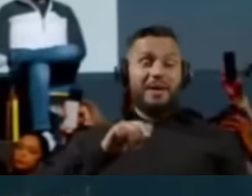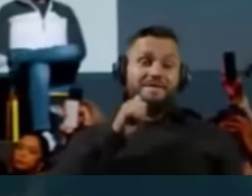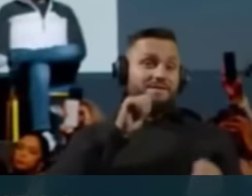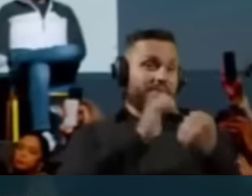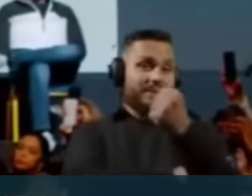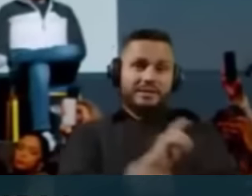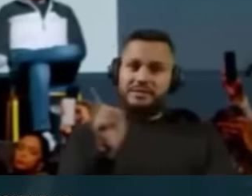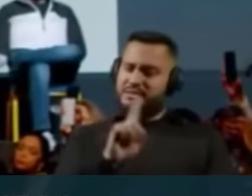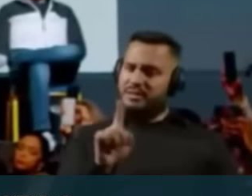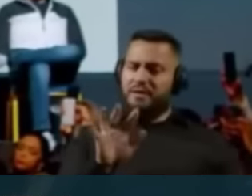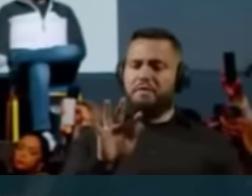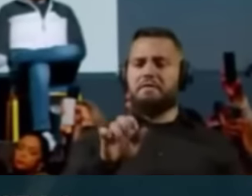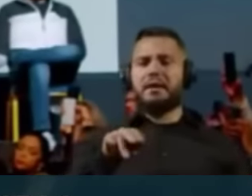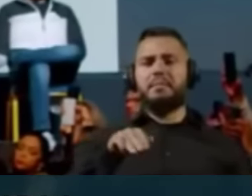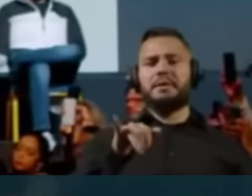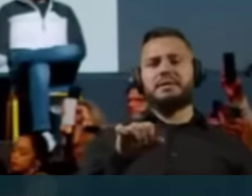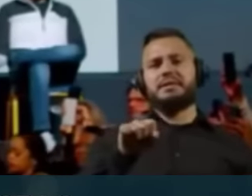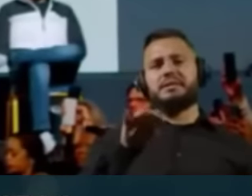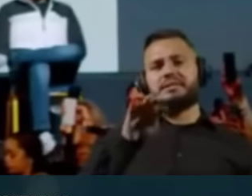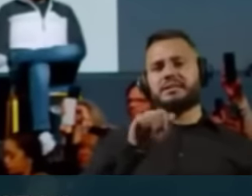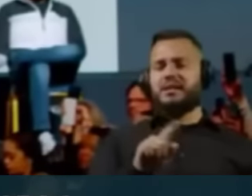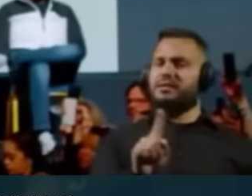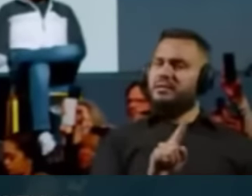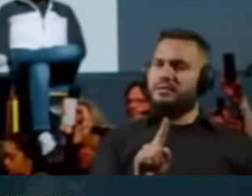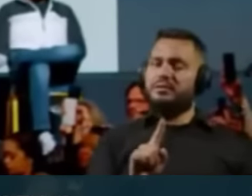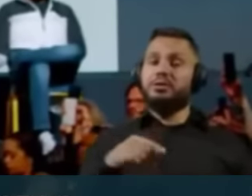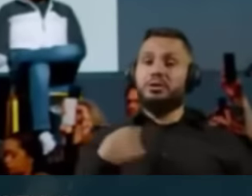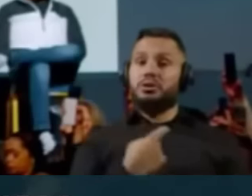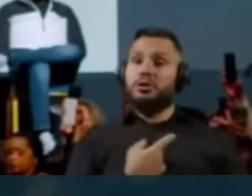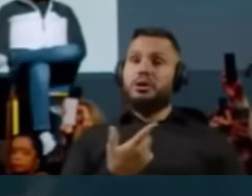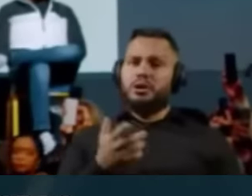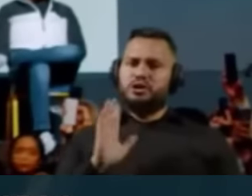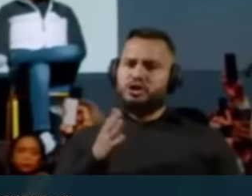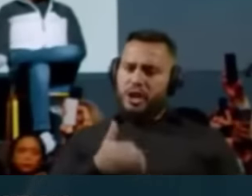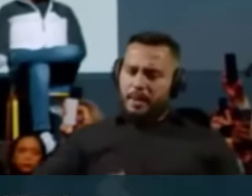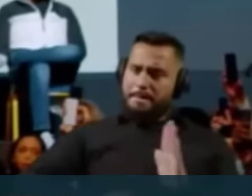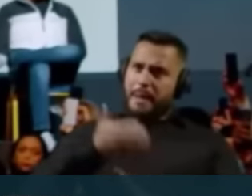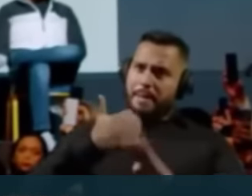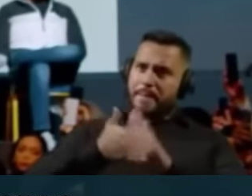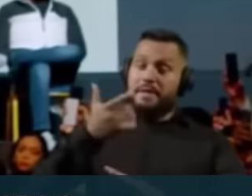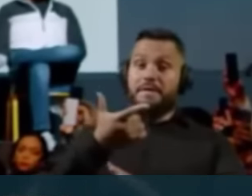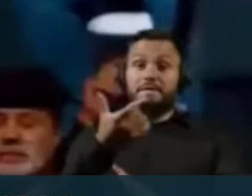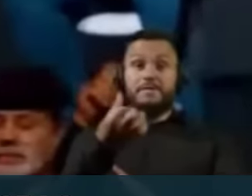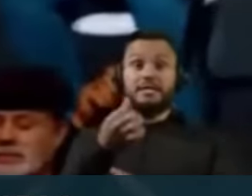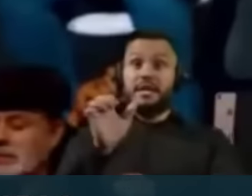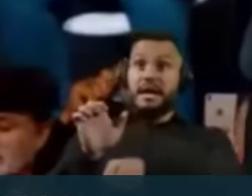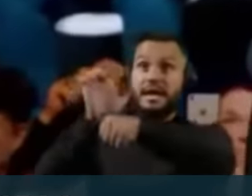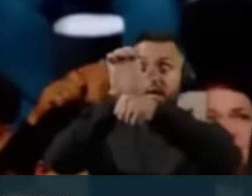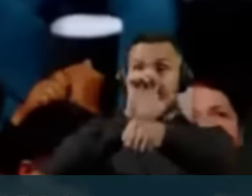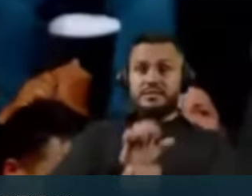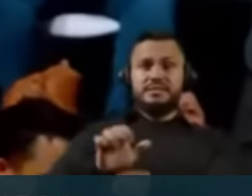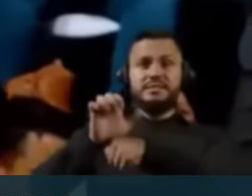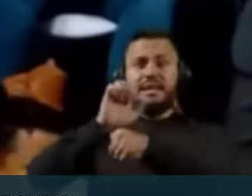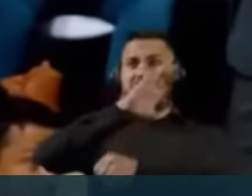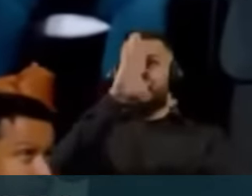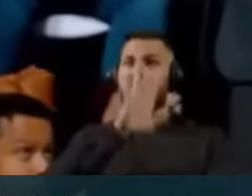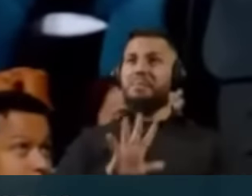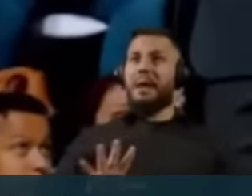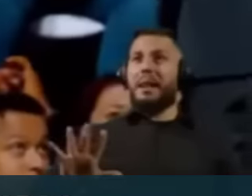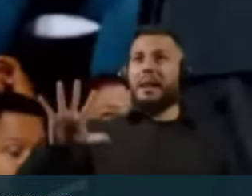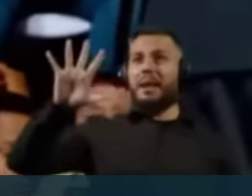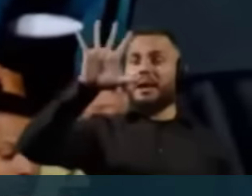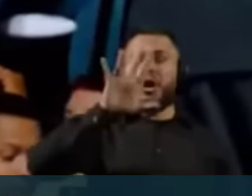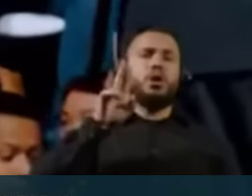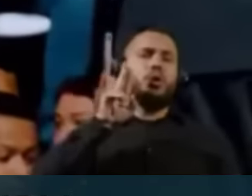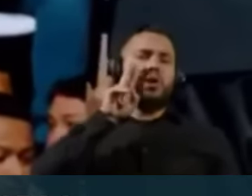estamos aqui, nós percorremos todo o Brasil, os 26 estados, mais o Distrito Federal, o Brasil ficou